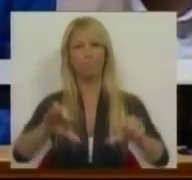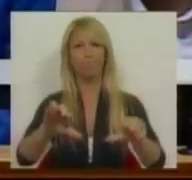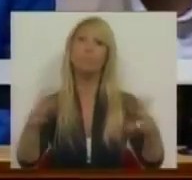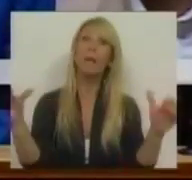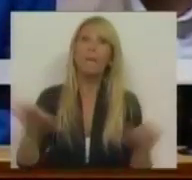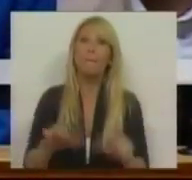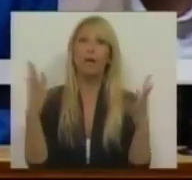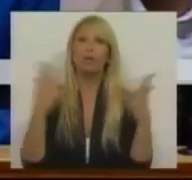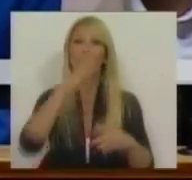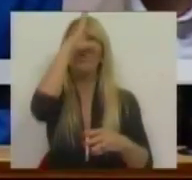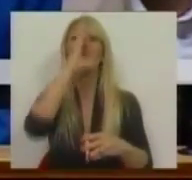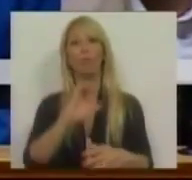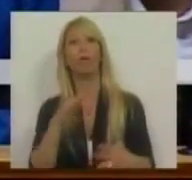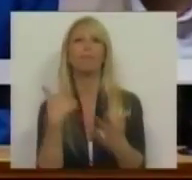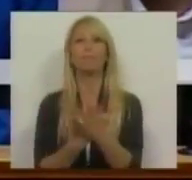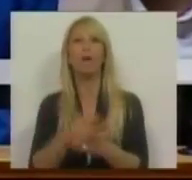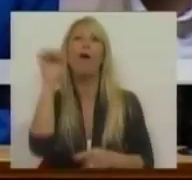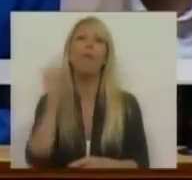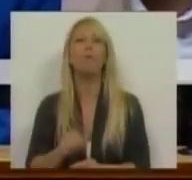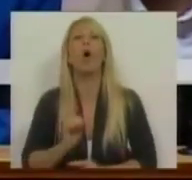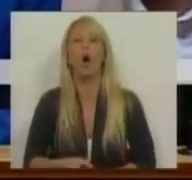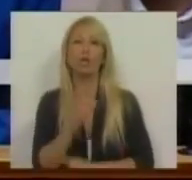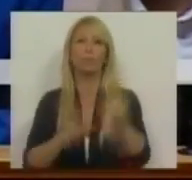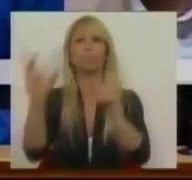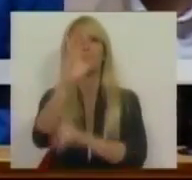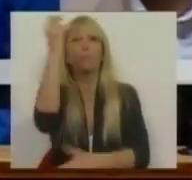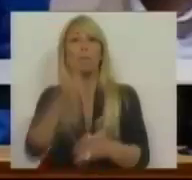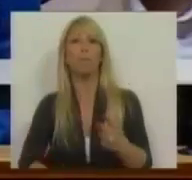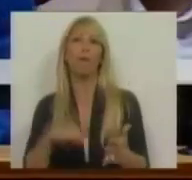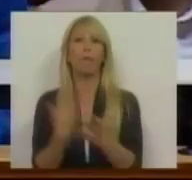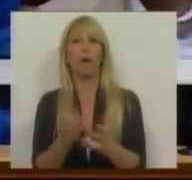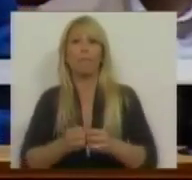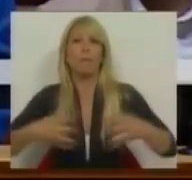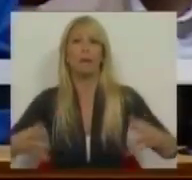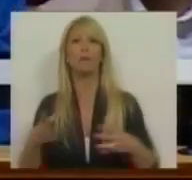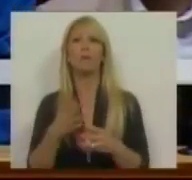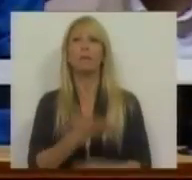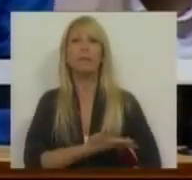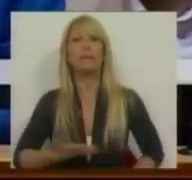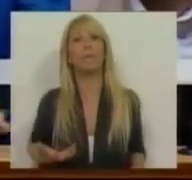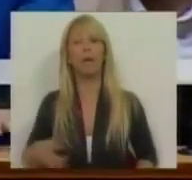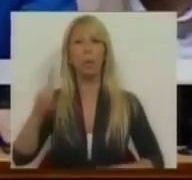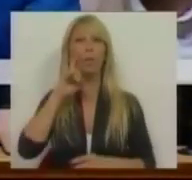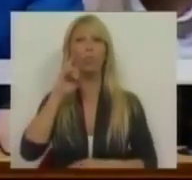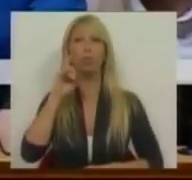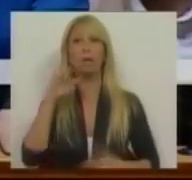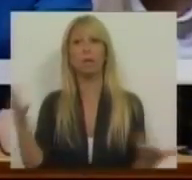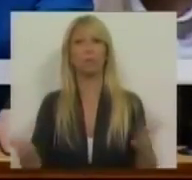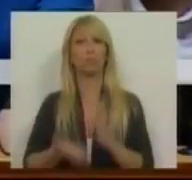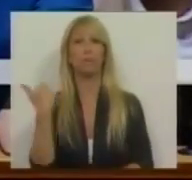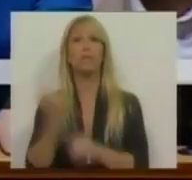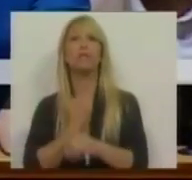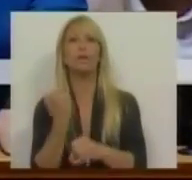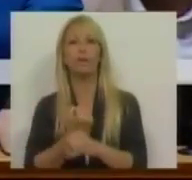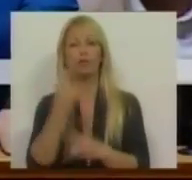Governo são sempre pretexto para subir mais impostos, para criar mais desemprego e para desproteger mais e mais os serviços